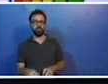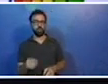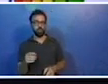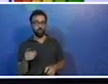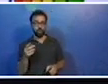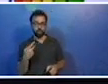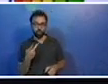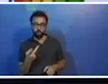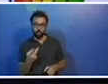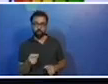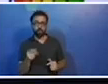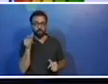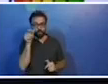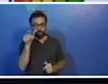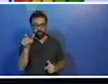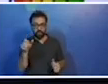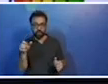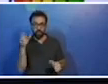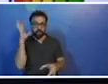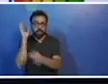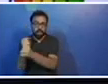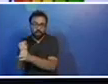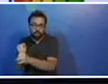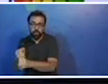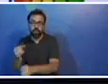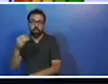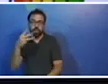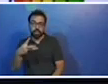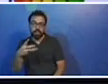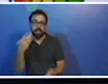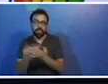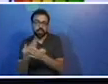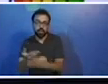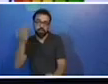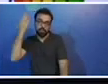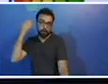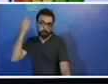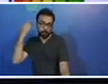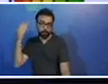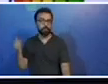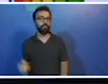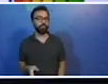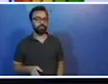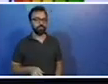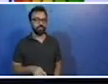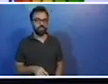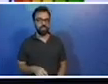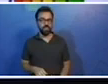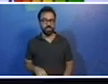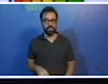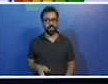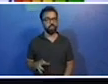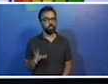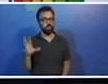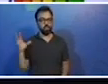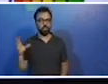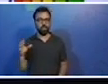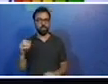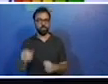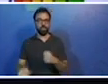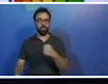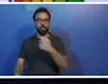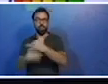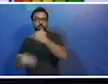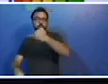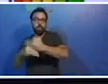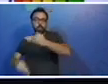estamos colocando agora, que nós estamos praticamente finalizando o nosso ano letivo, certo? Então fizemos um apanhado de conteúdos para